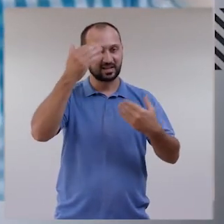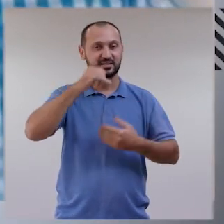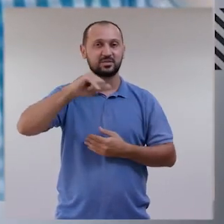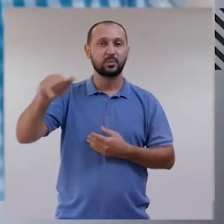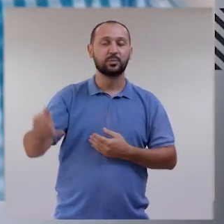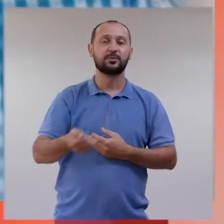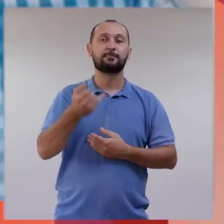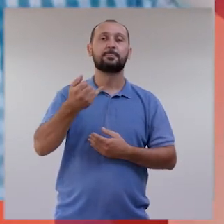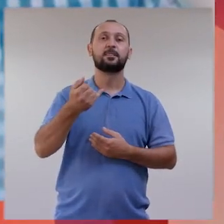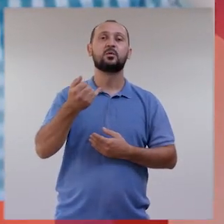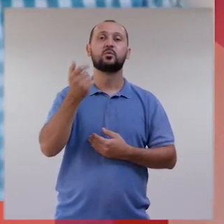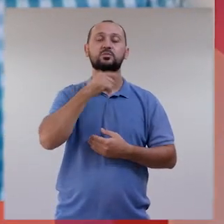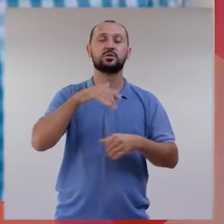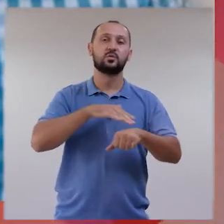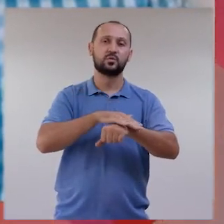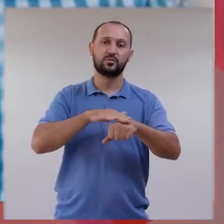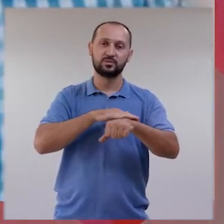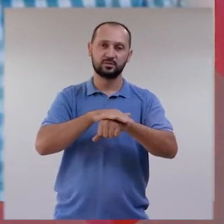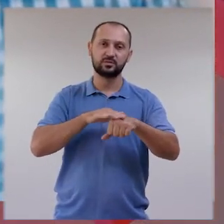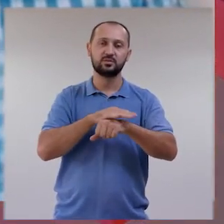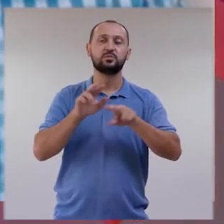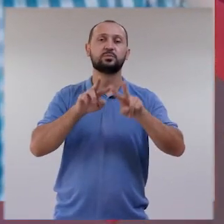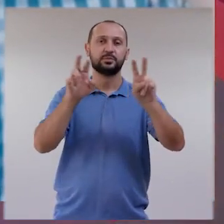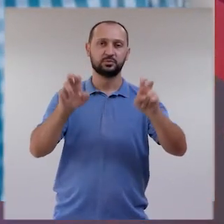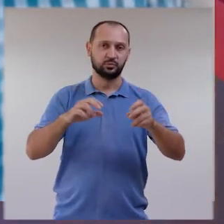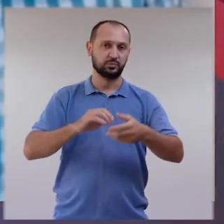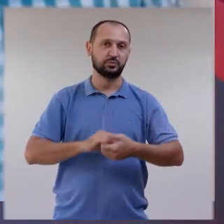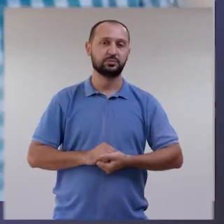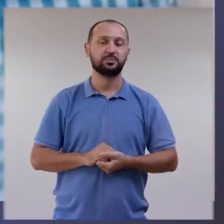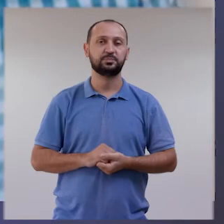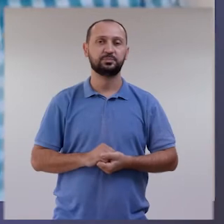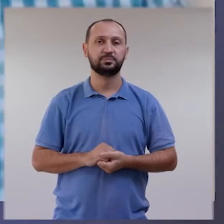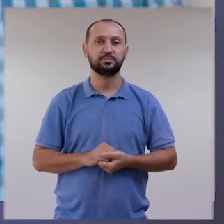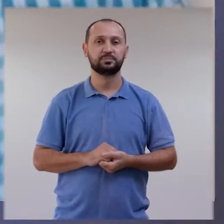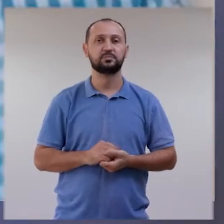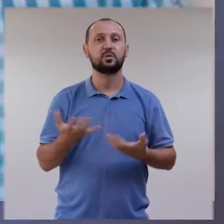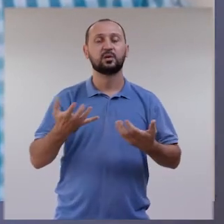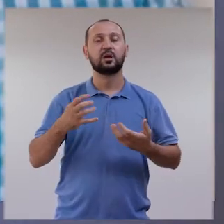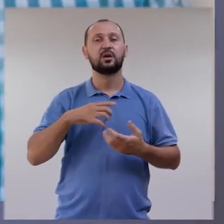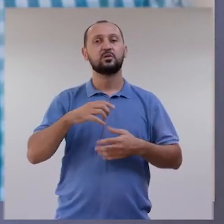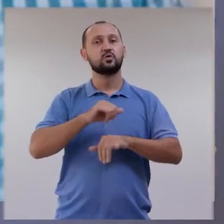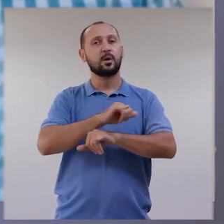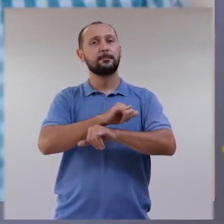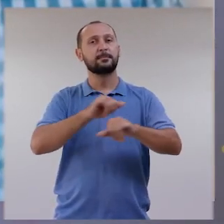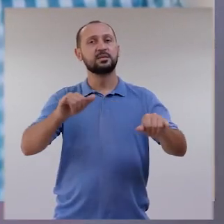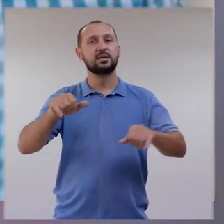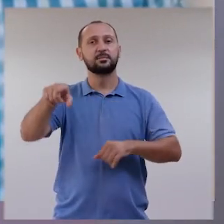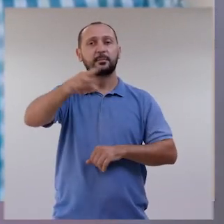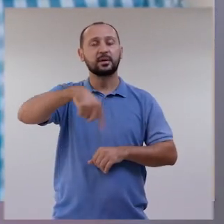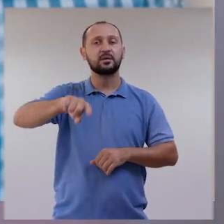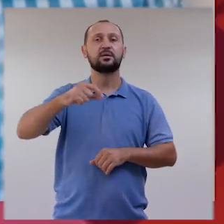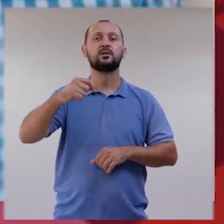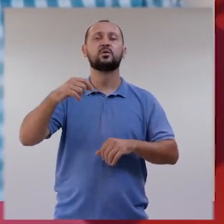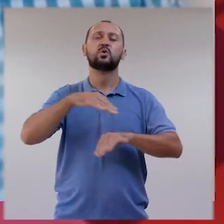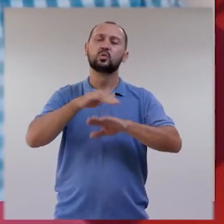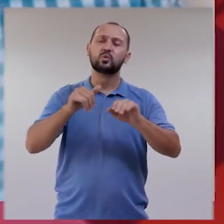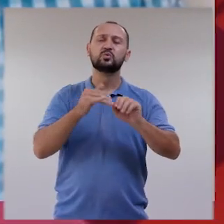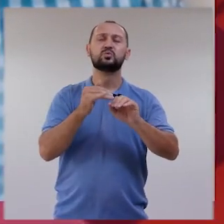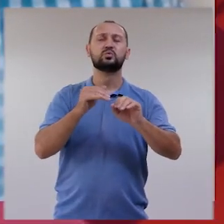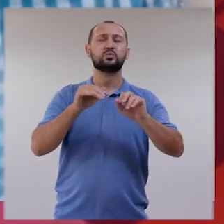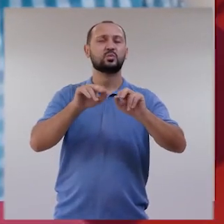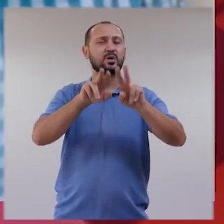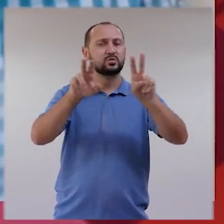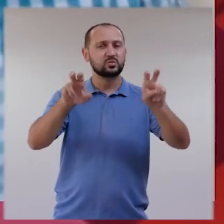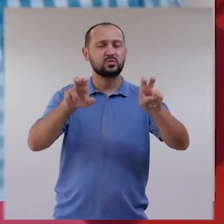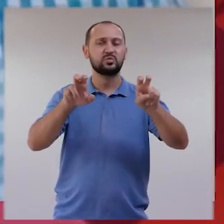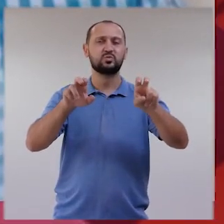que agradeço a oportunidade, né, de poder conversar sobre esse assunto, né, e eu quero deixar uma mensagem para que todos